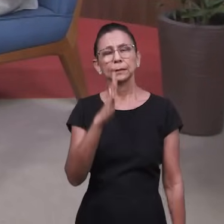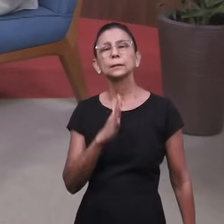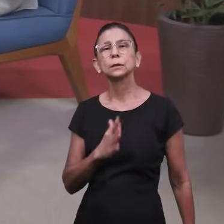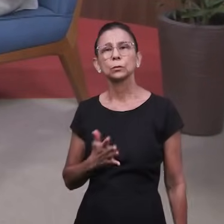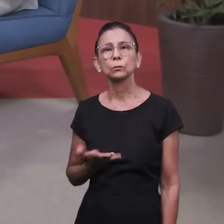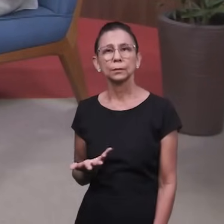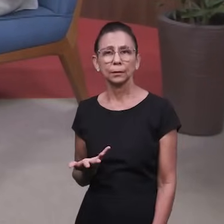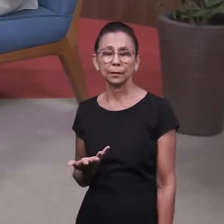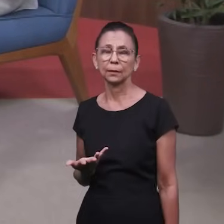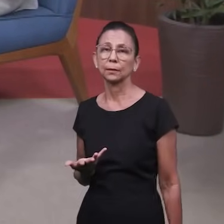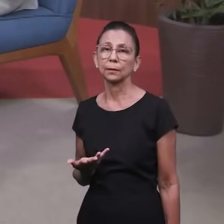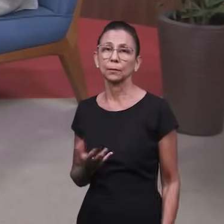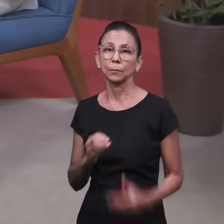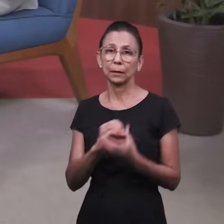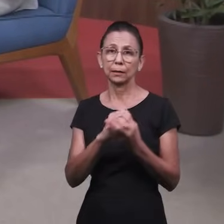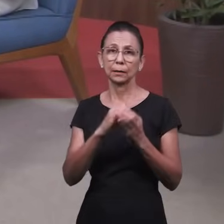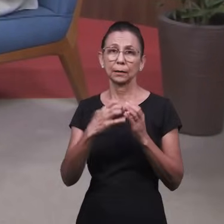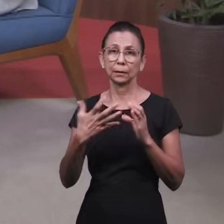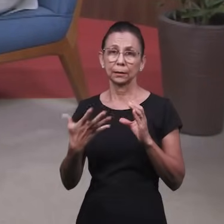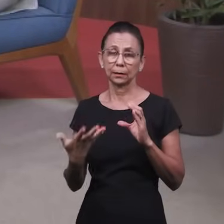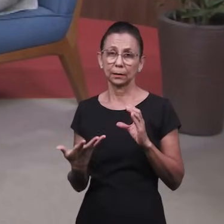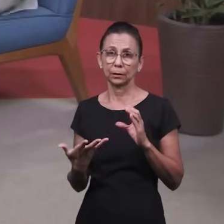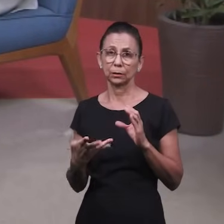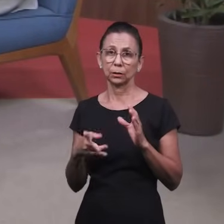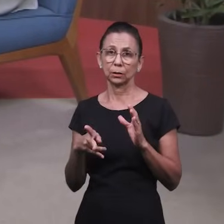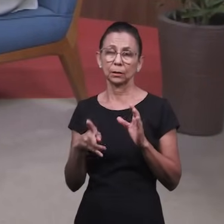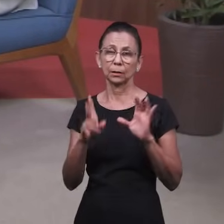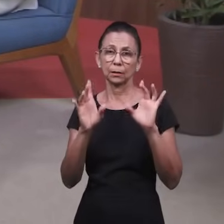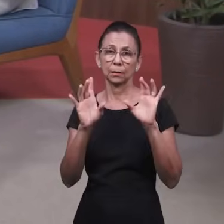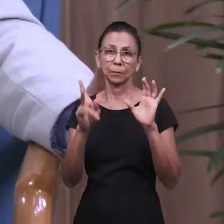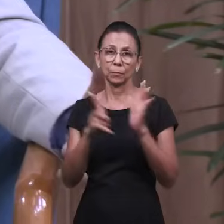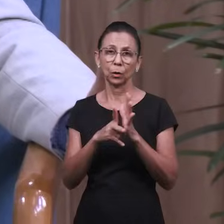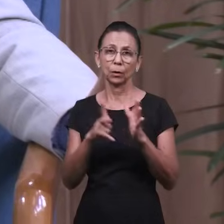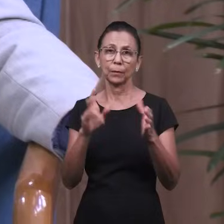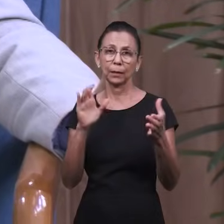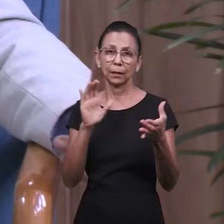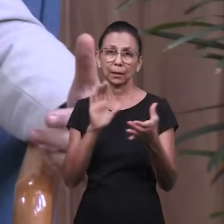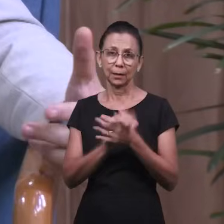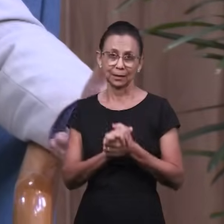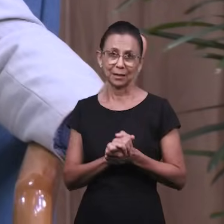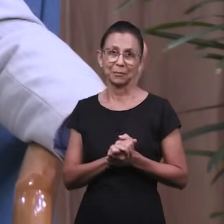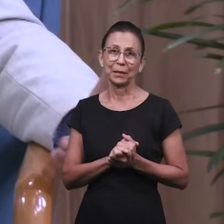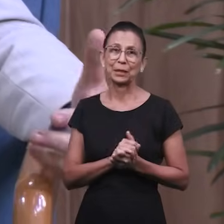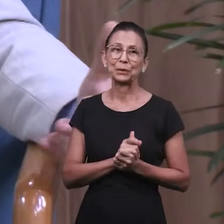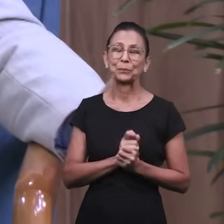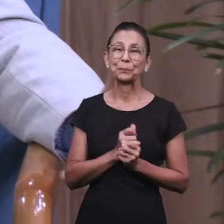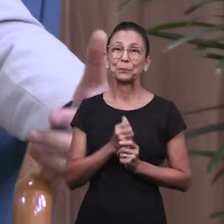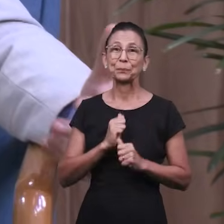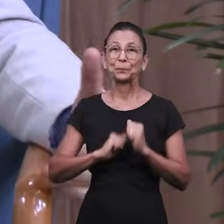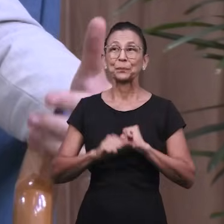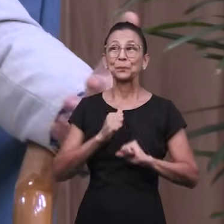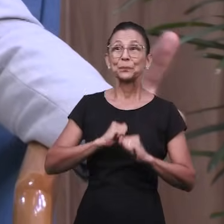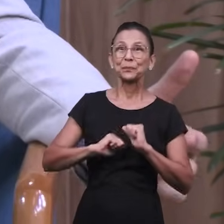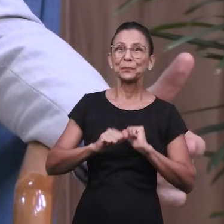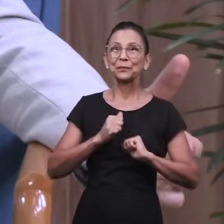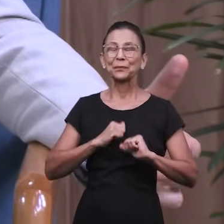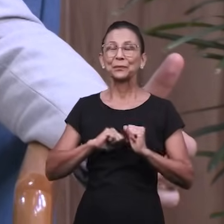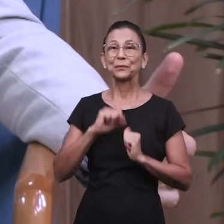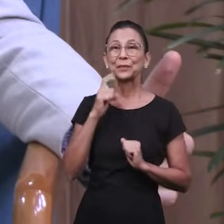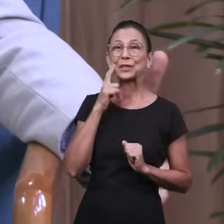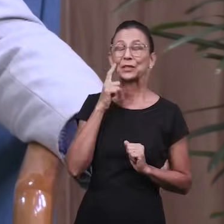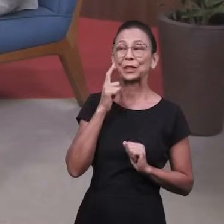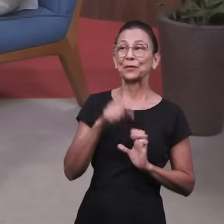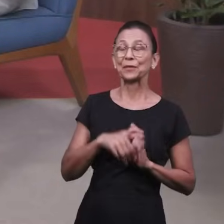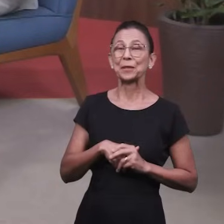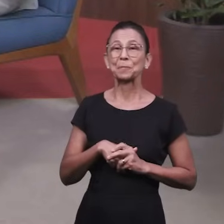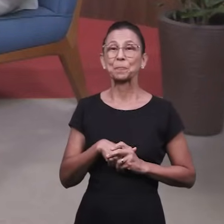Inclusive, até um aspecto interessante do casamento, dentro da cultura, é que toda a expectativa é pela chegada da noiva.